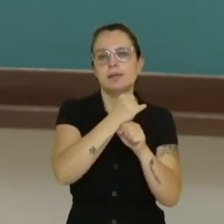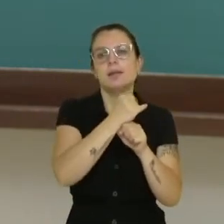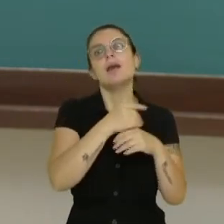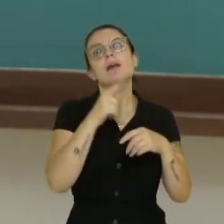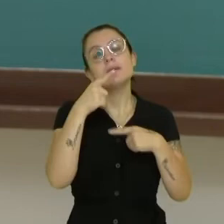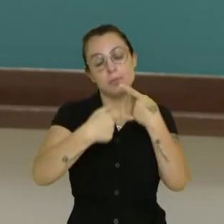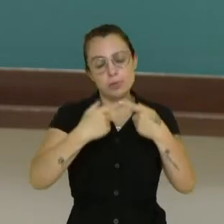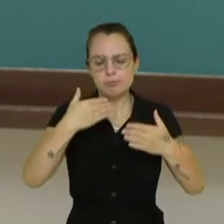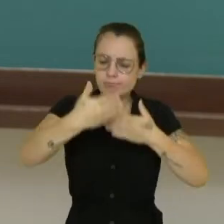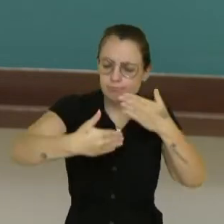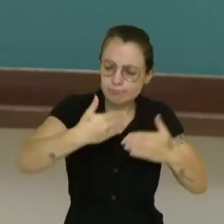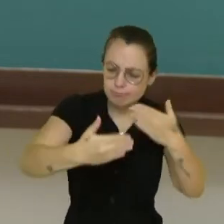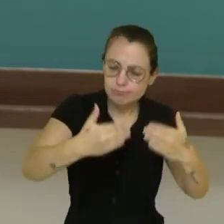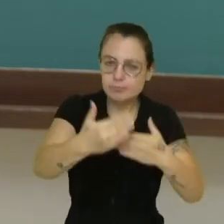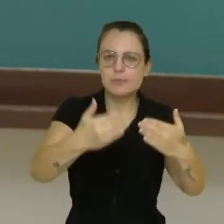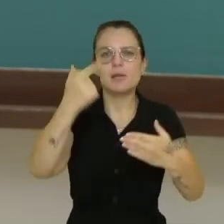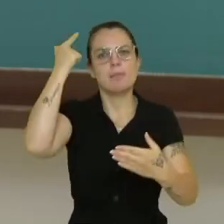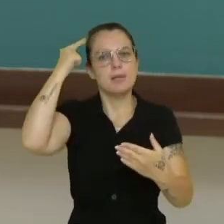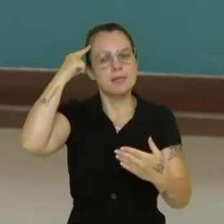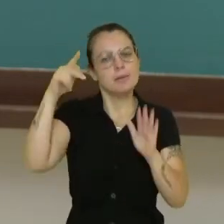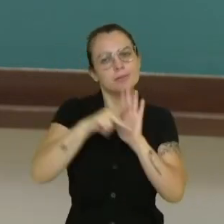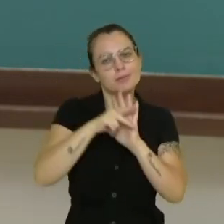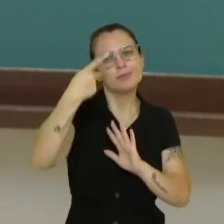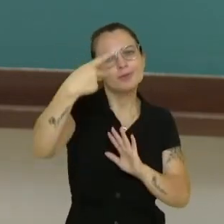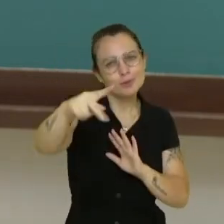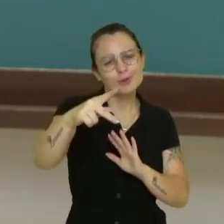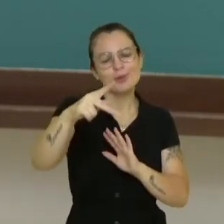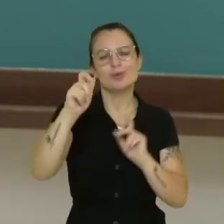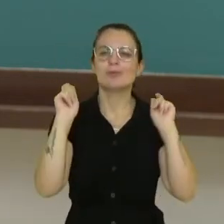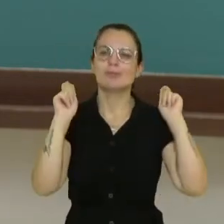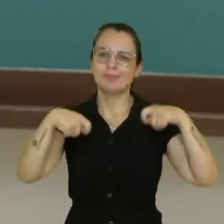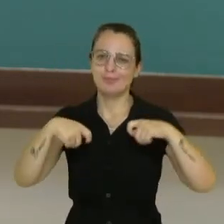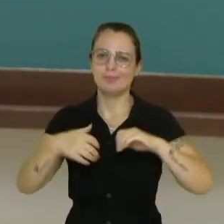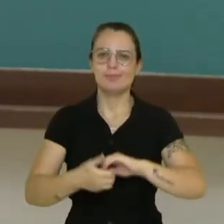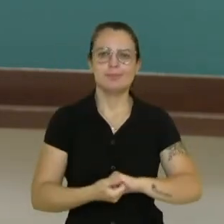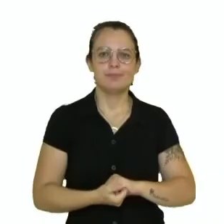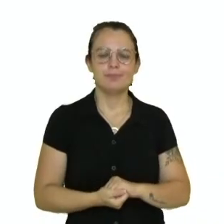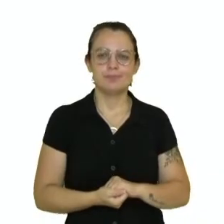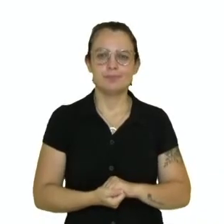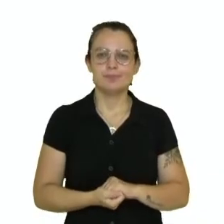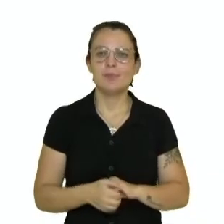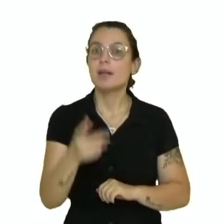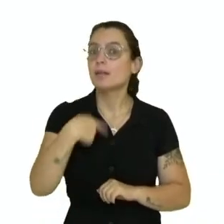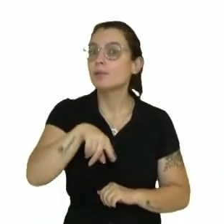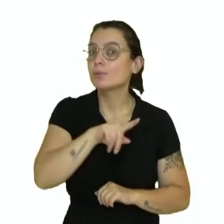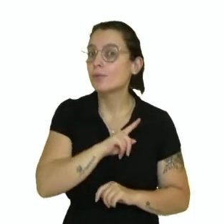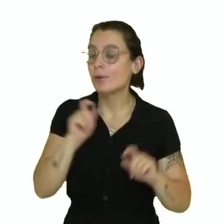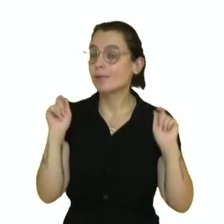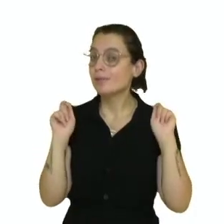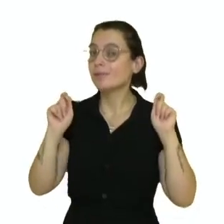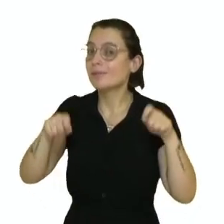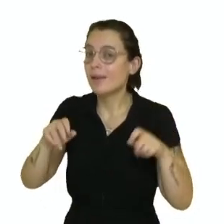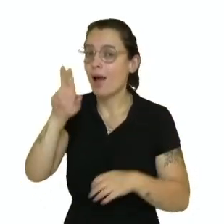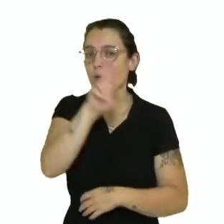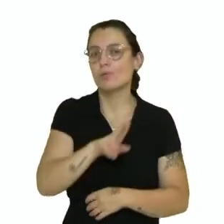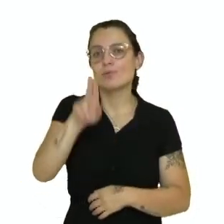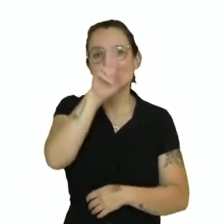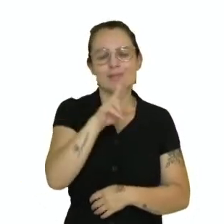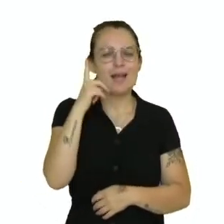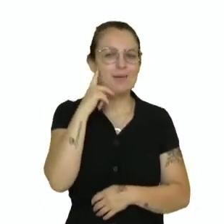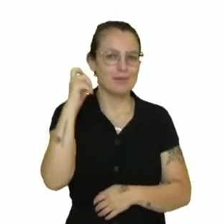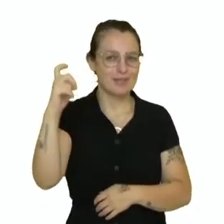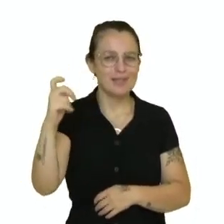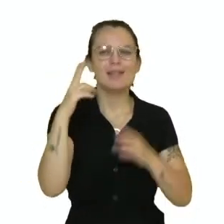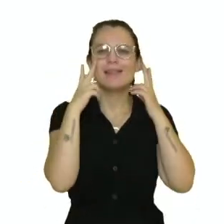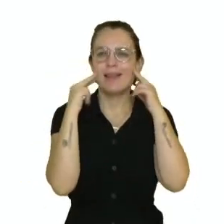partir daí, pensar nas suas novas possibilidades. Podemos utilizar os sons naturais, provenientes da natureza,